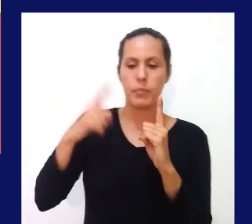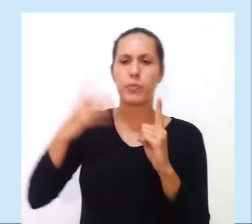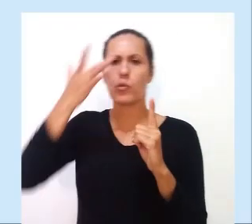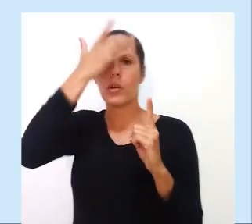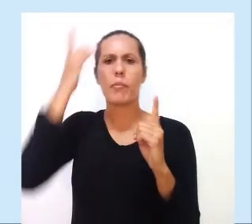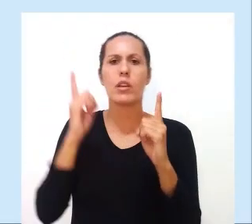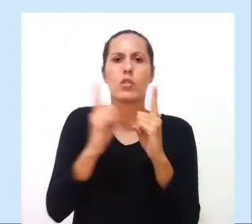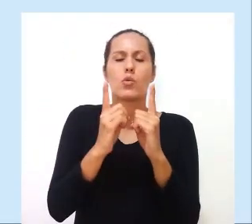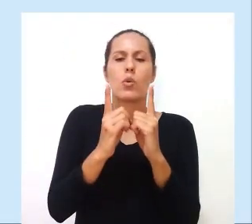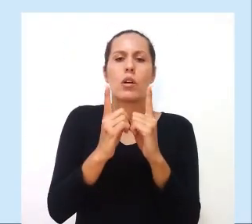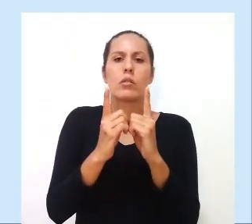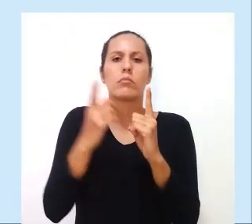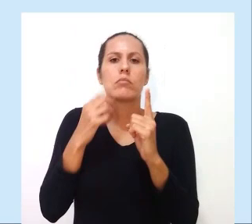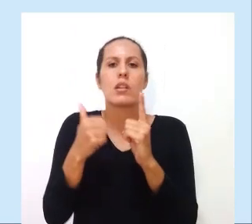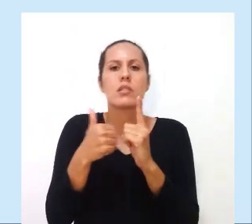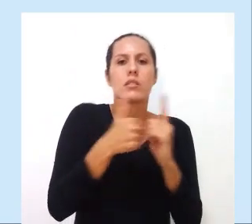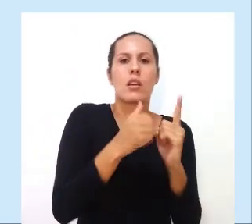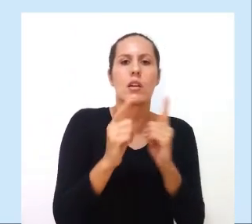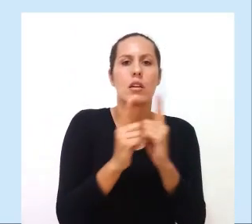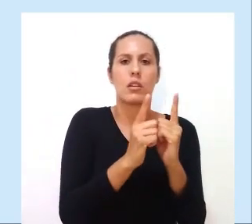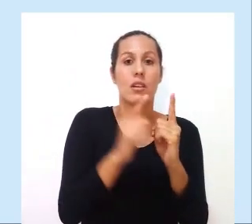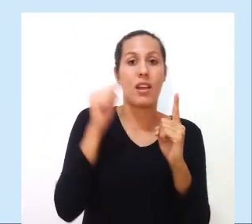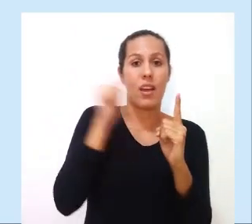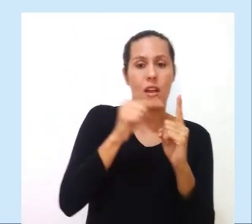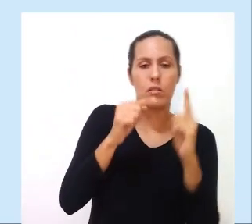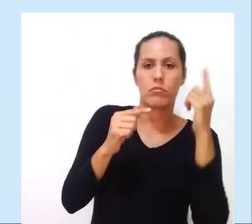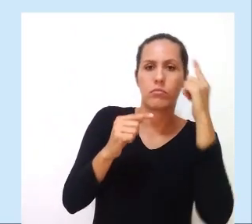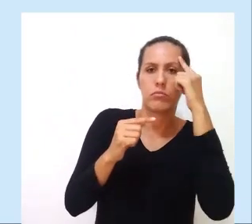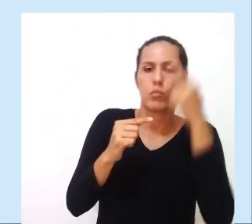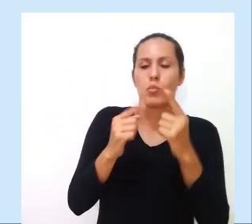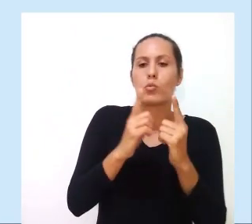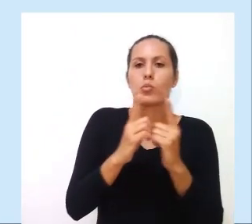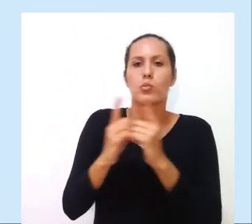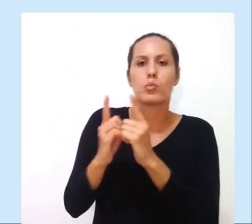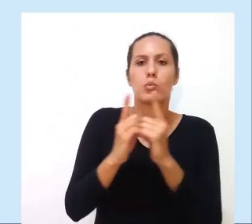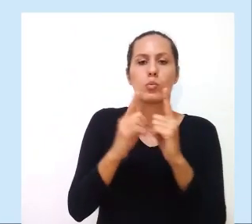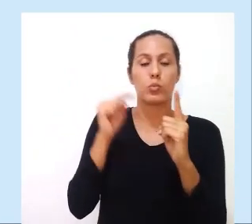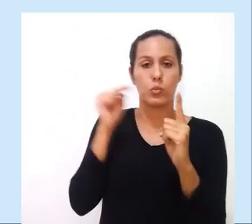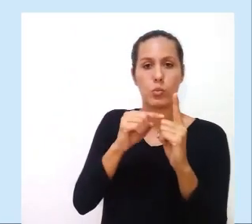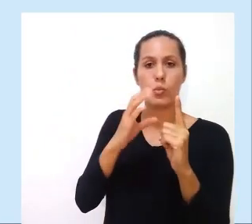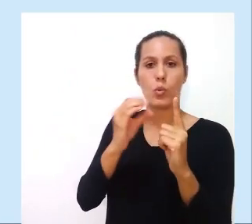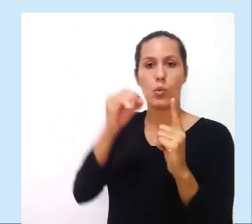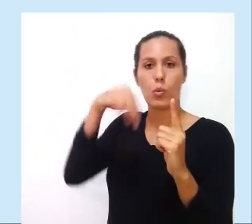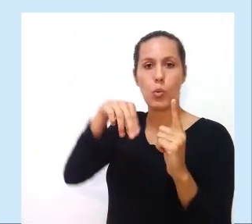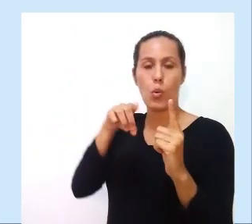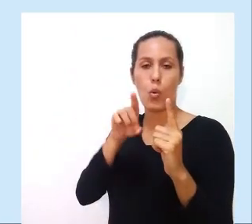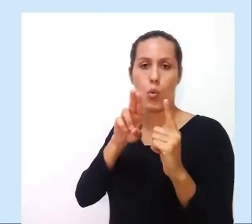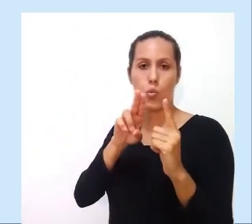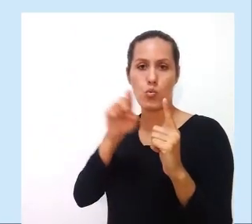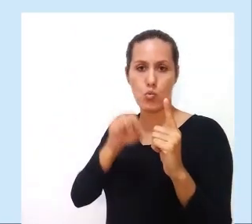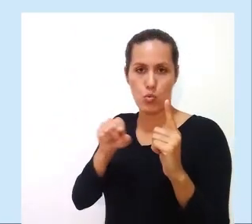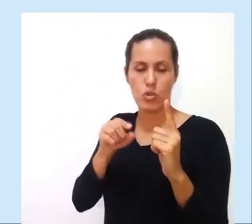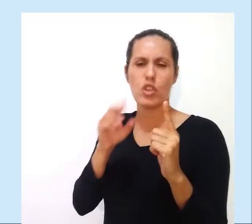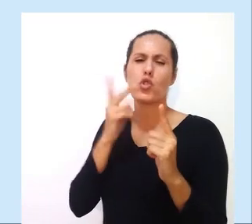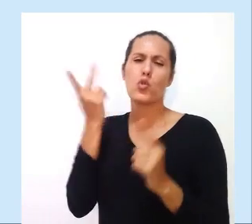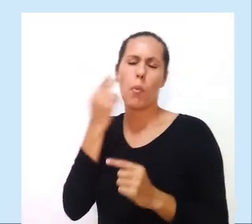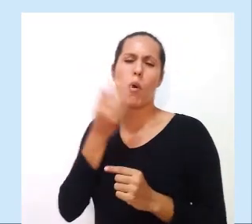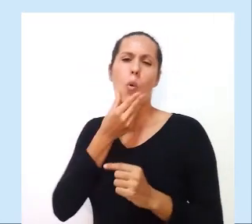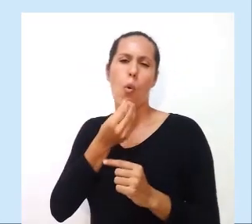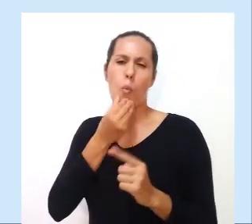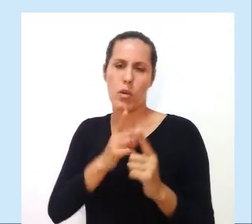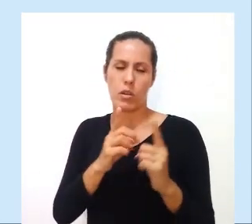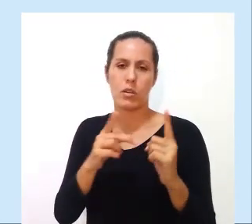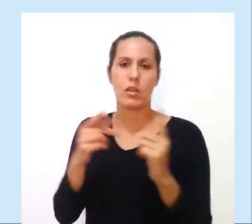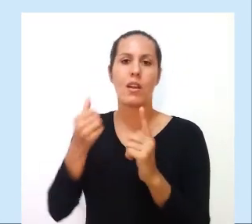ou seja, quem conduz e quem deixa ser conduzido. Normalmente, quem conduz a dança é o